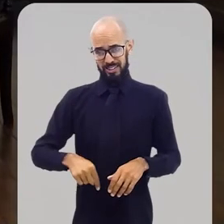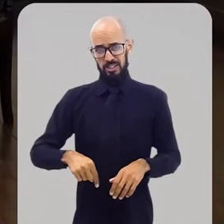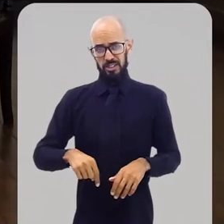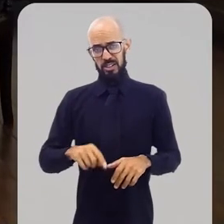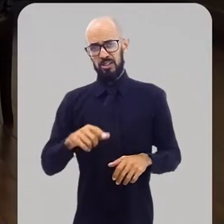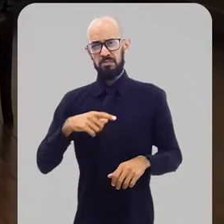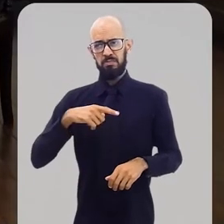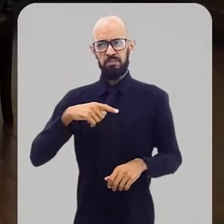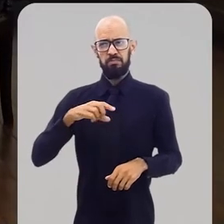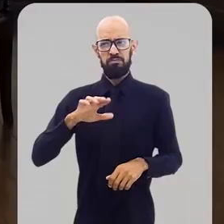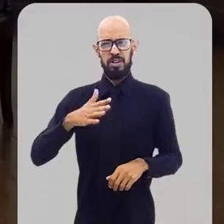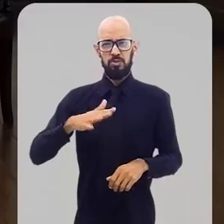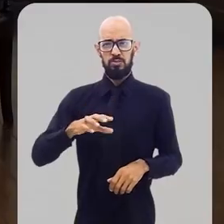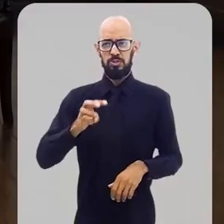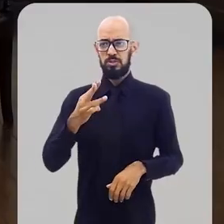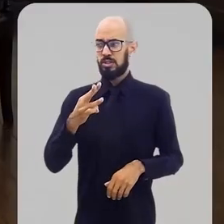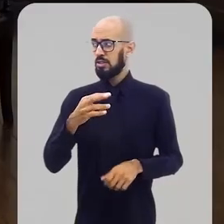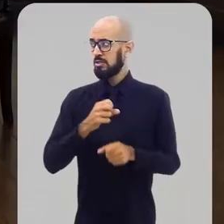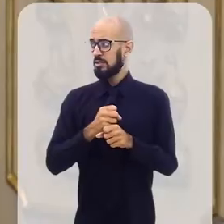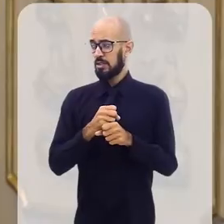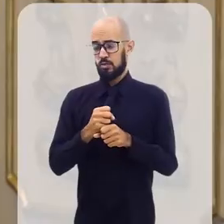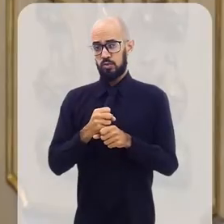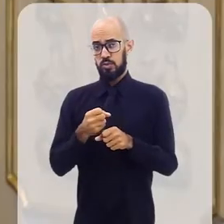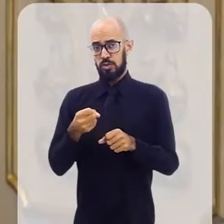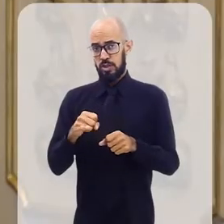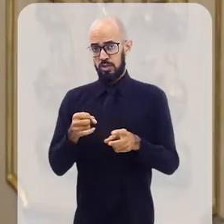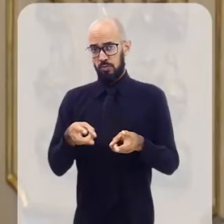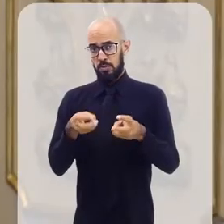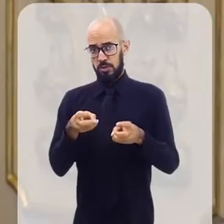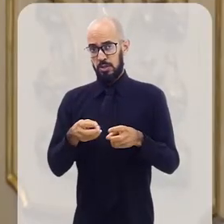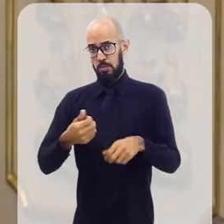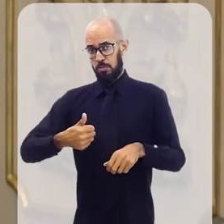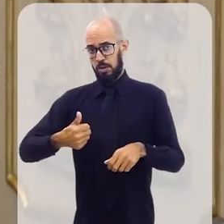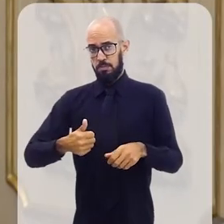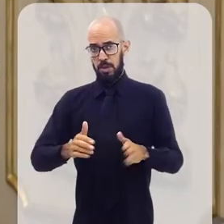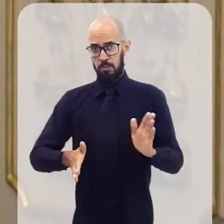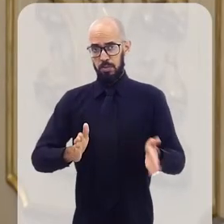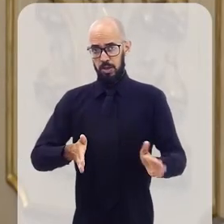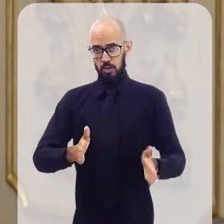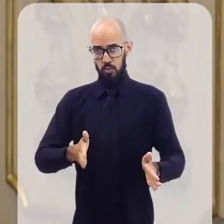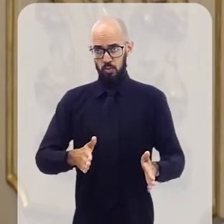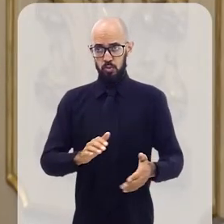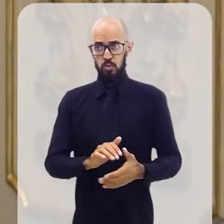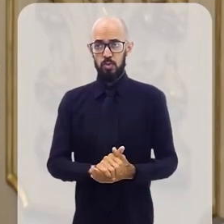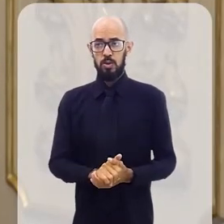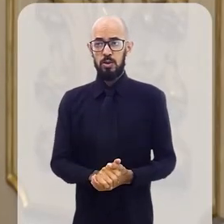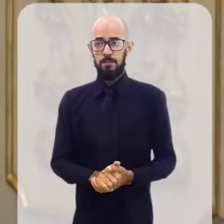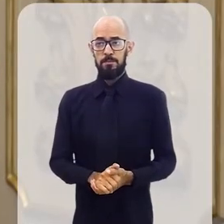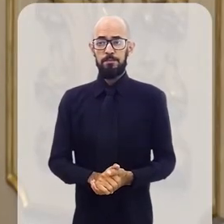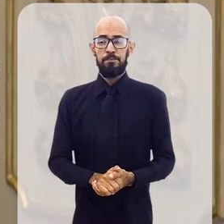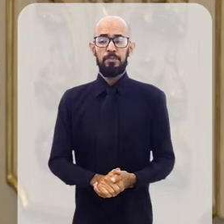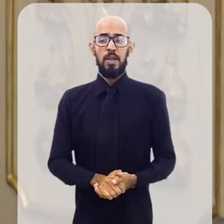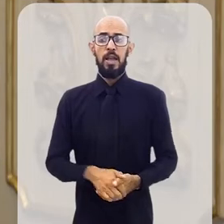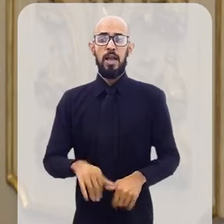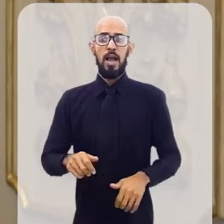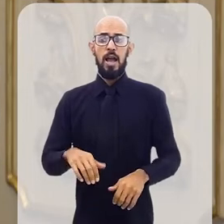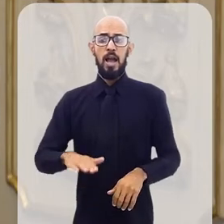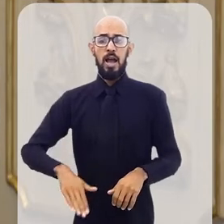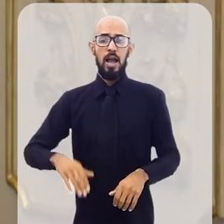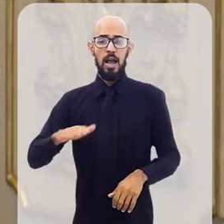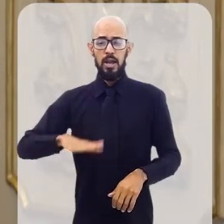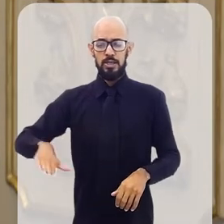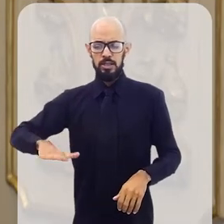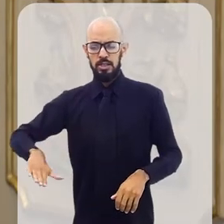três anos se considerar o primeiro período Mel pré cá pré-catecumenato a